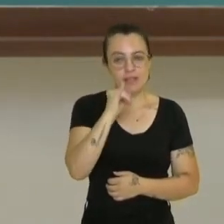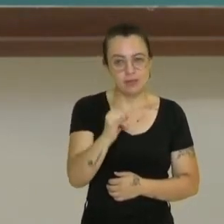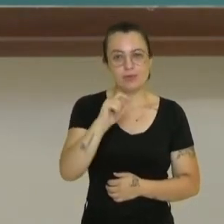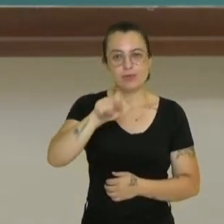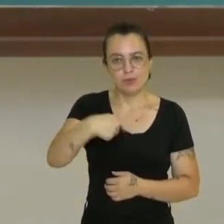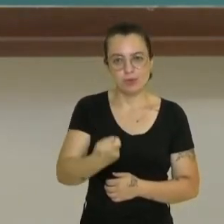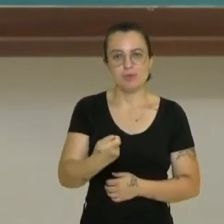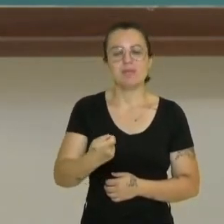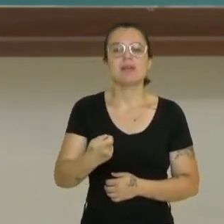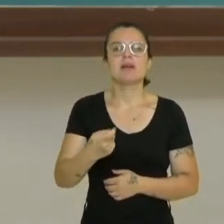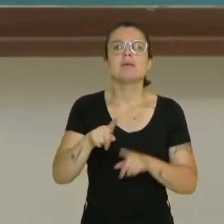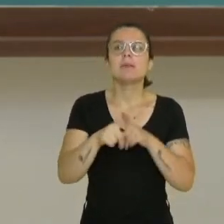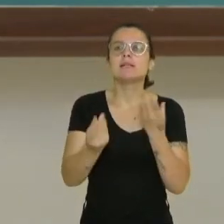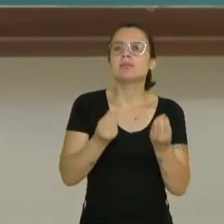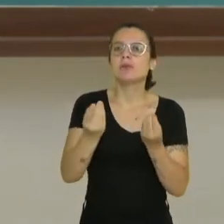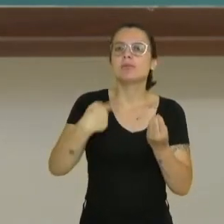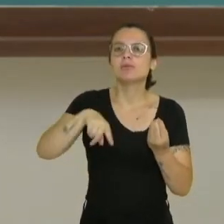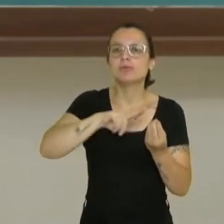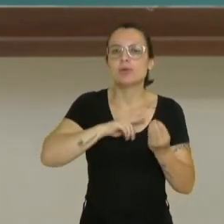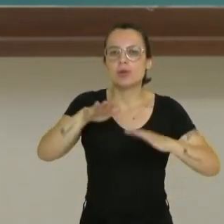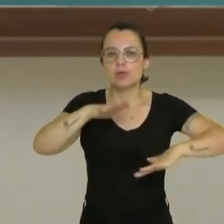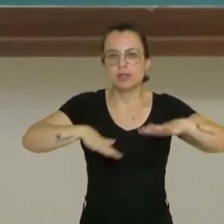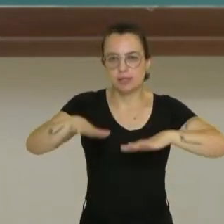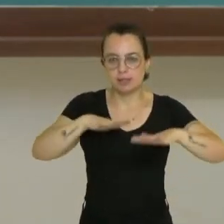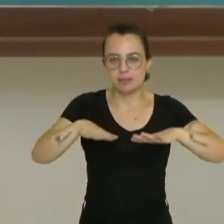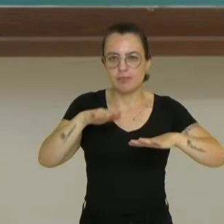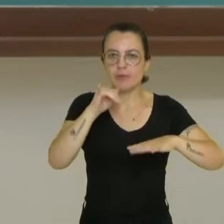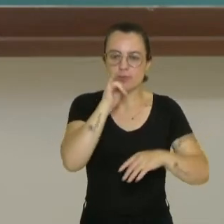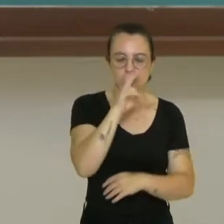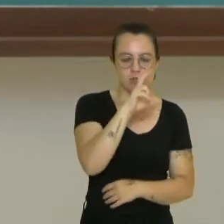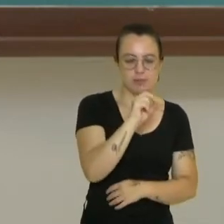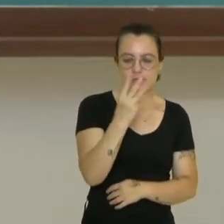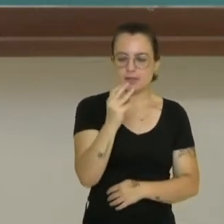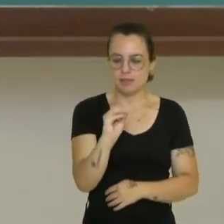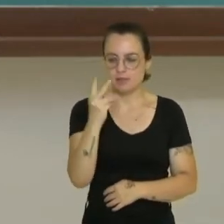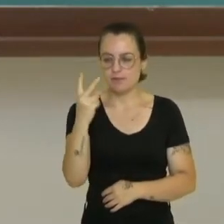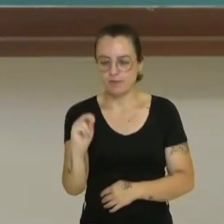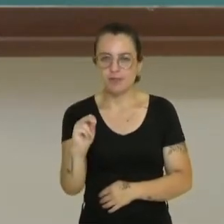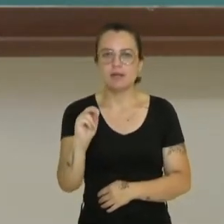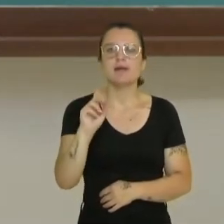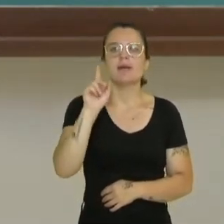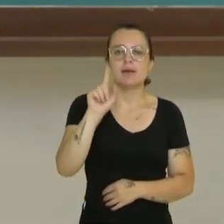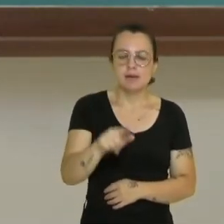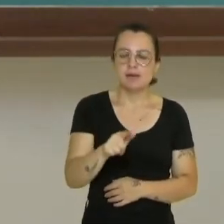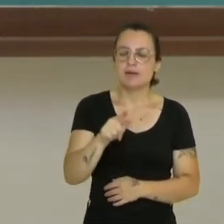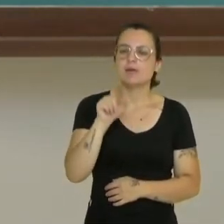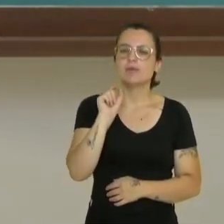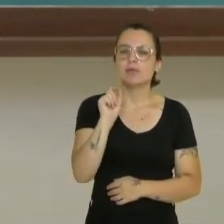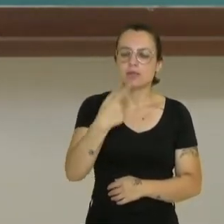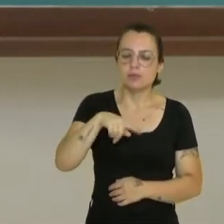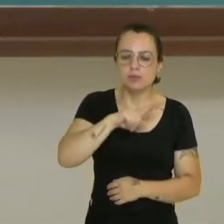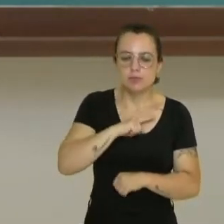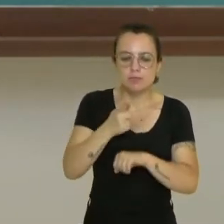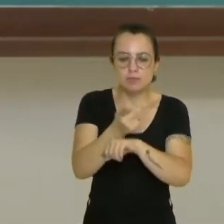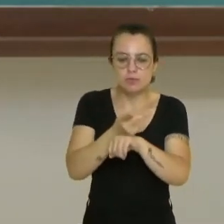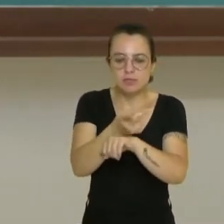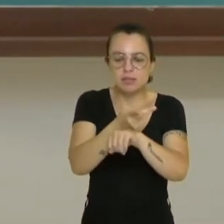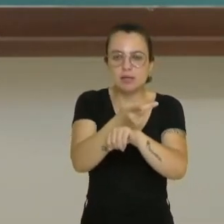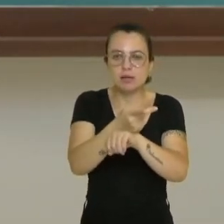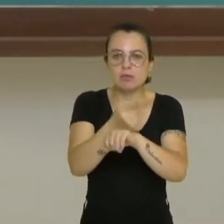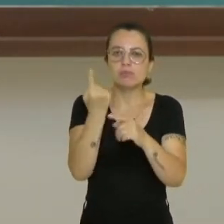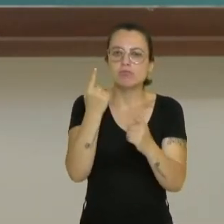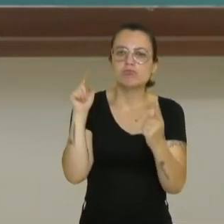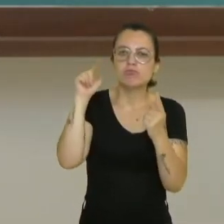e sim como eu me organizo. Esse método 50, 30 e 20 é exatamente buscar uma